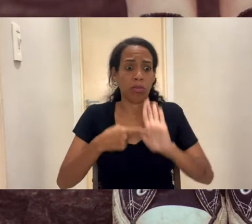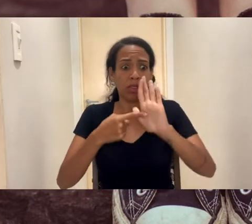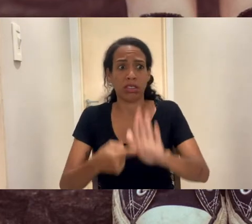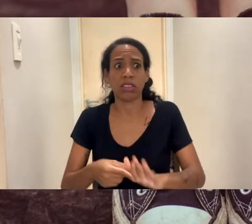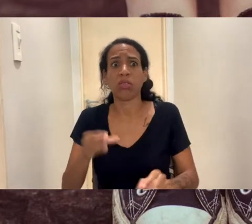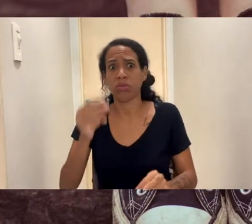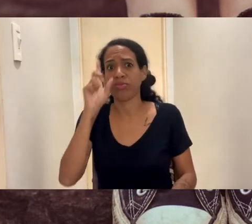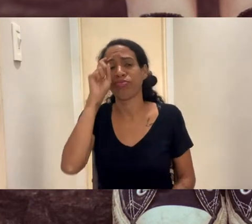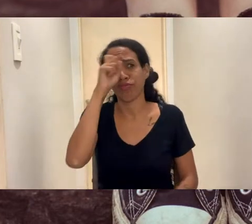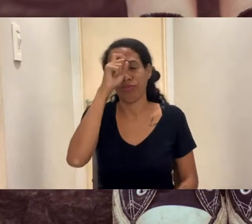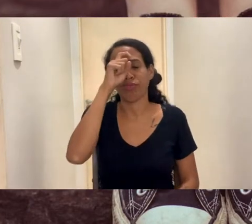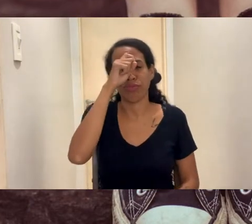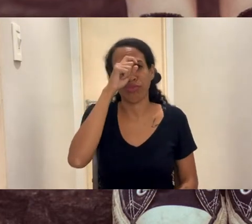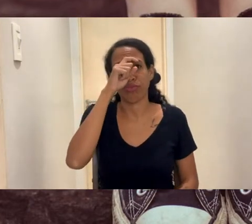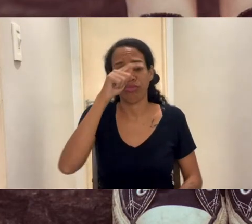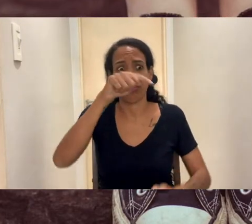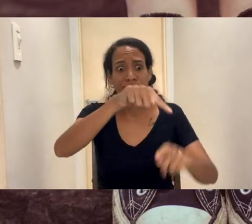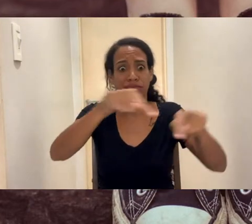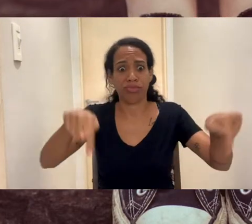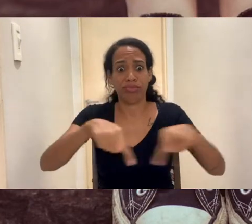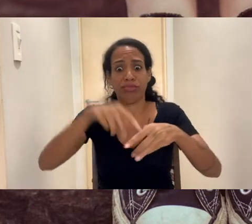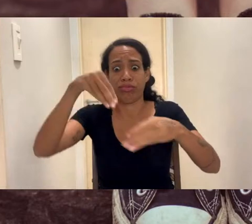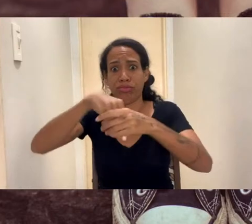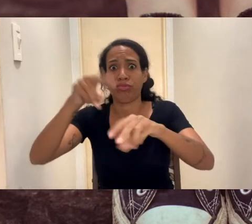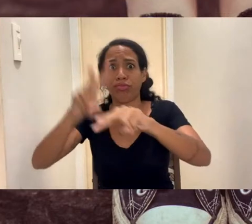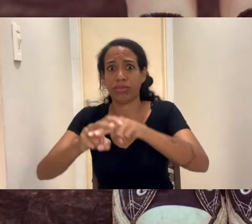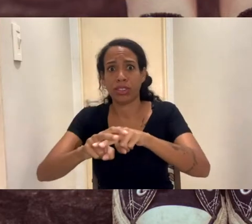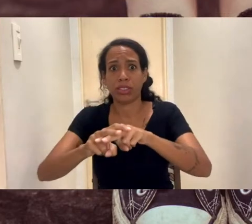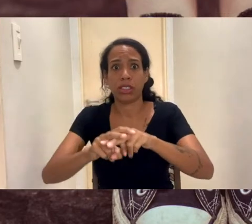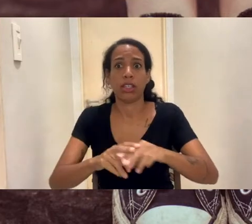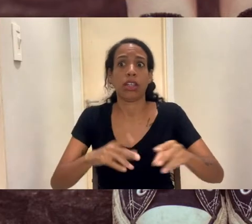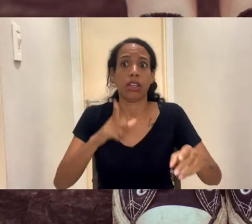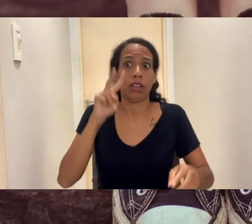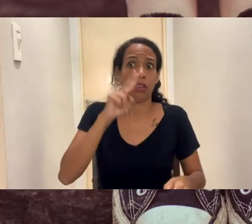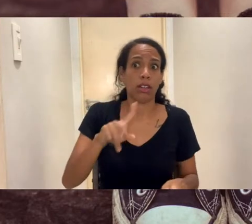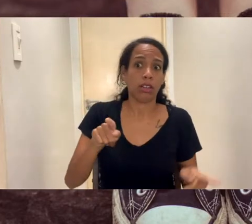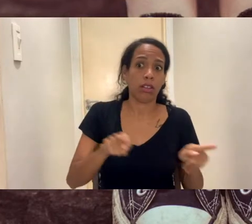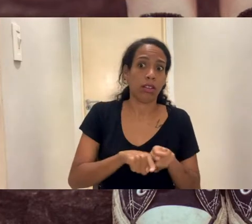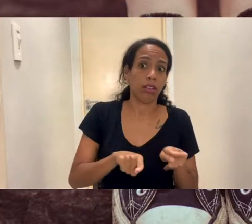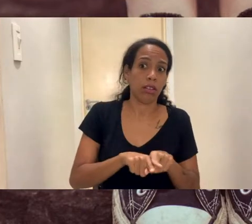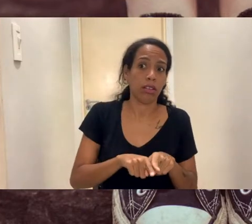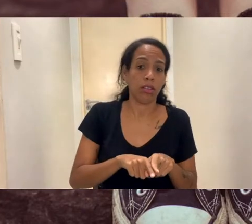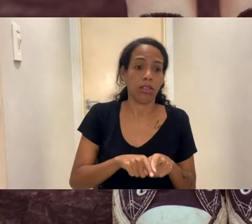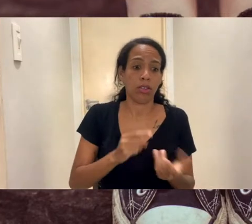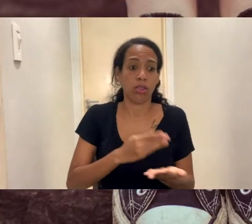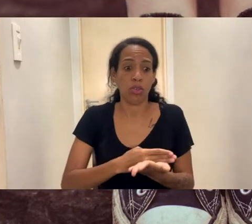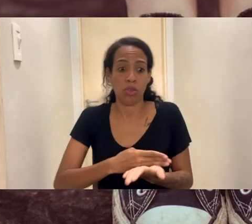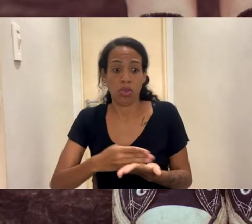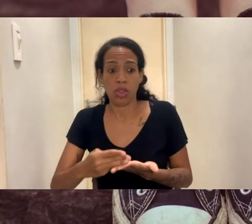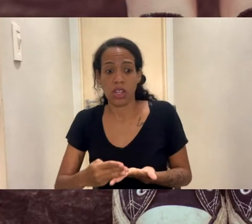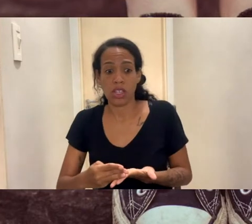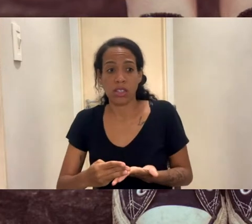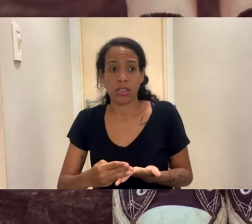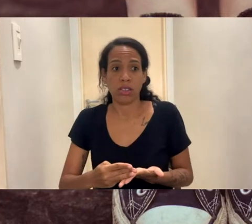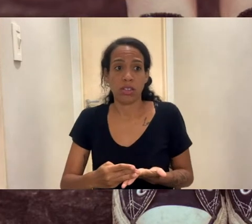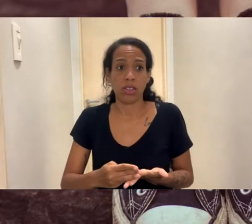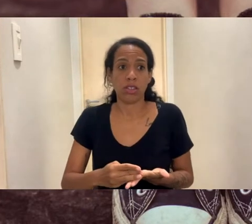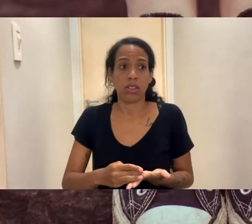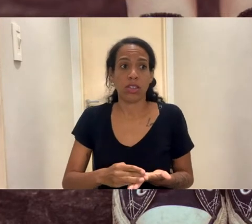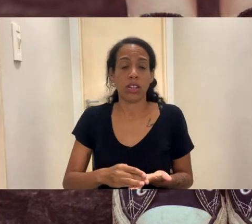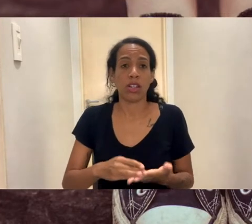complexas, no ambiente do socioeducativo, né. A gente vê o princípio da incompletude institucional não